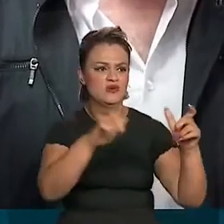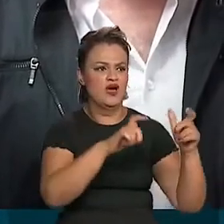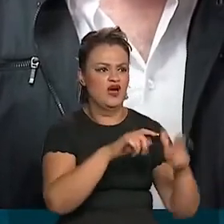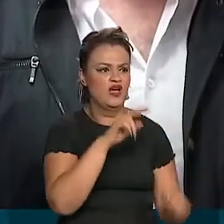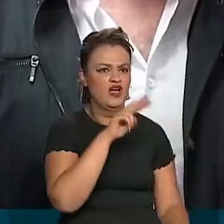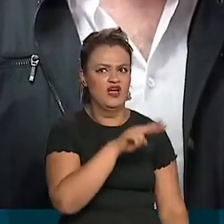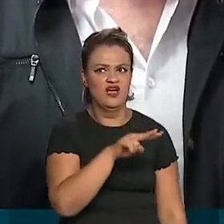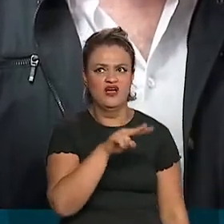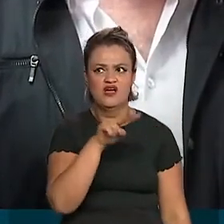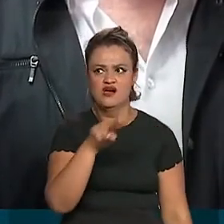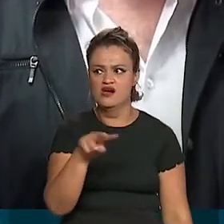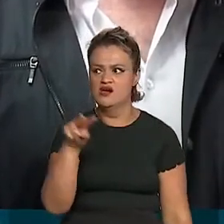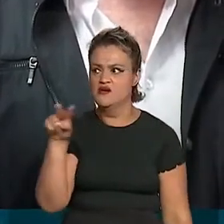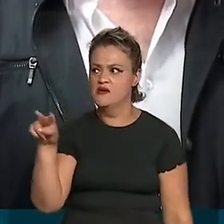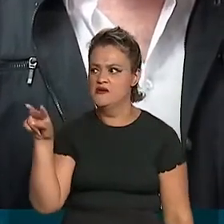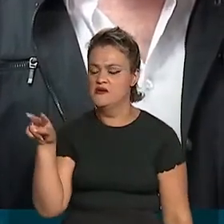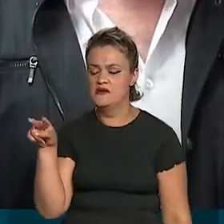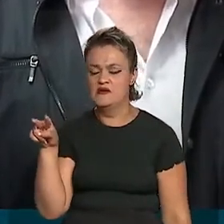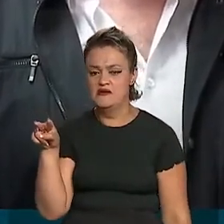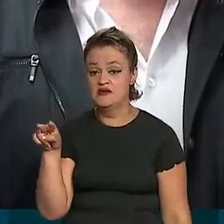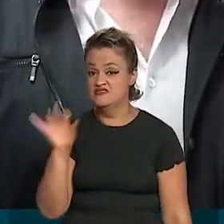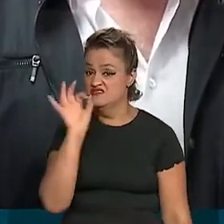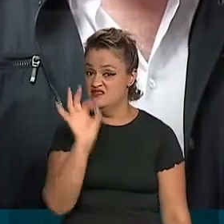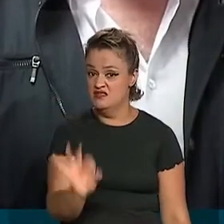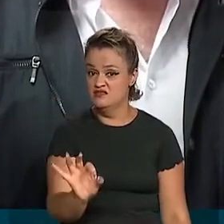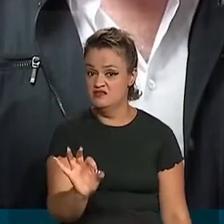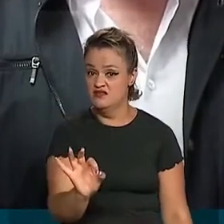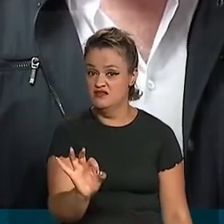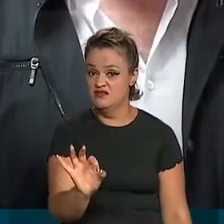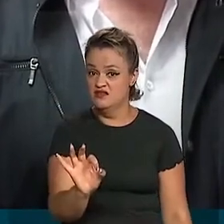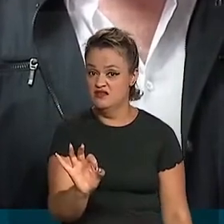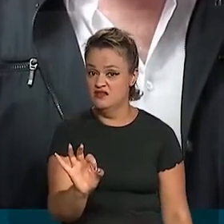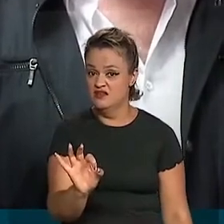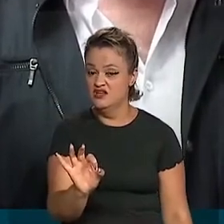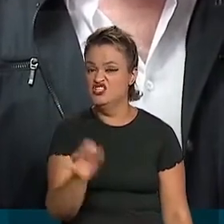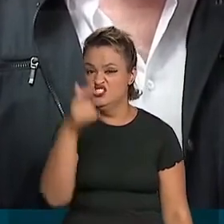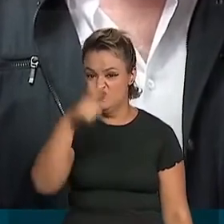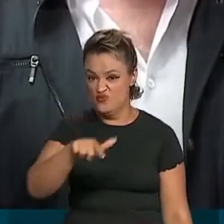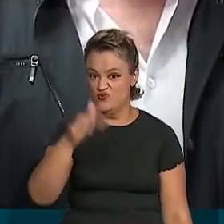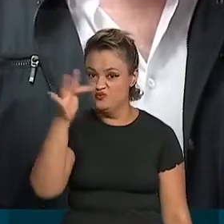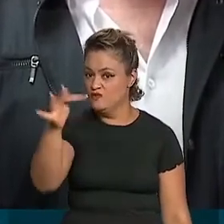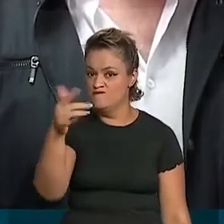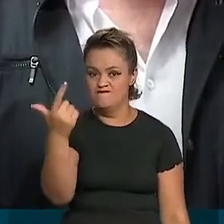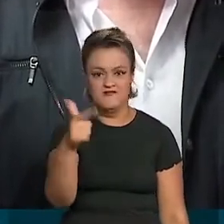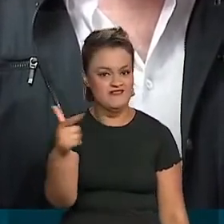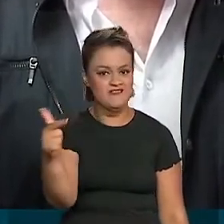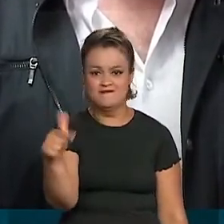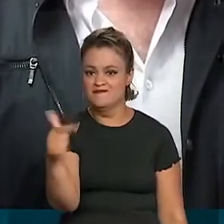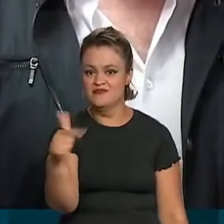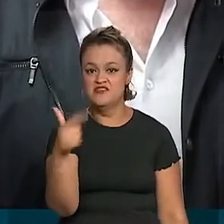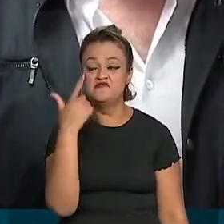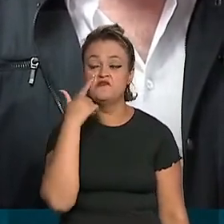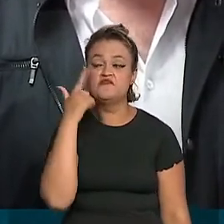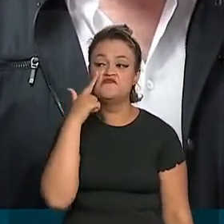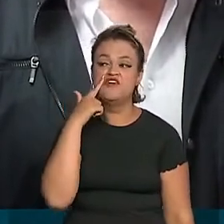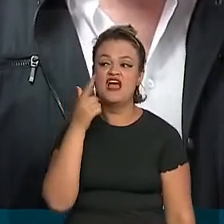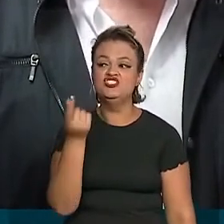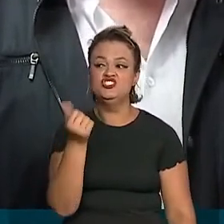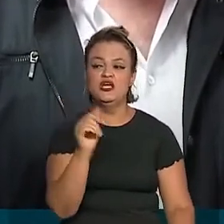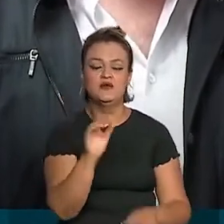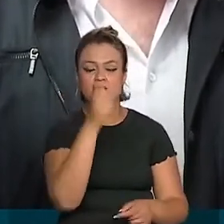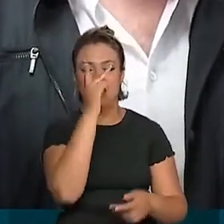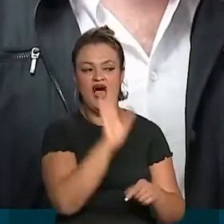quebrados e pode ficar certo que isso não se repetirá e nós vamos tentar descobrir quem financiou